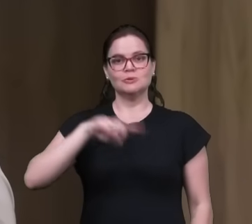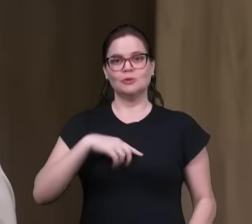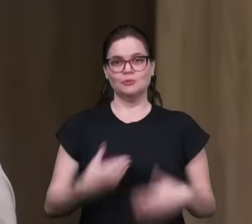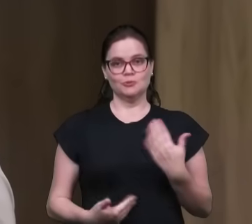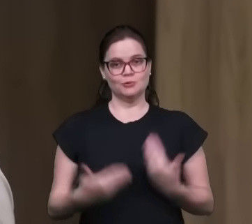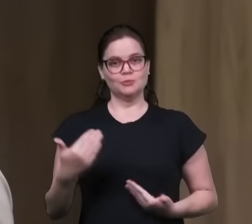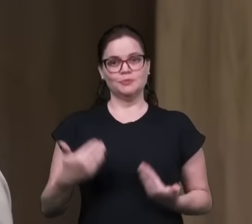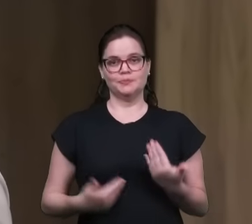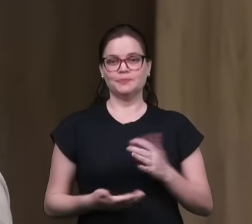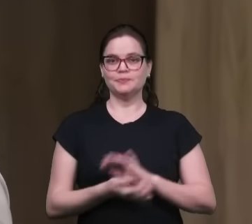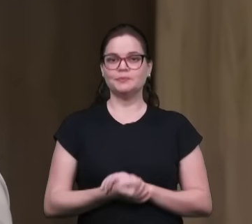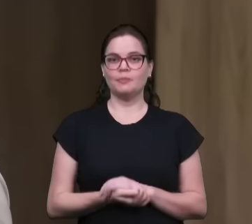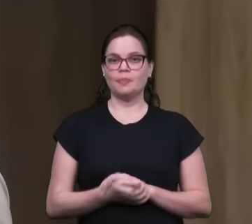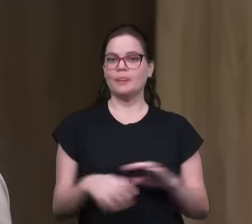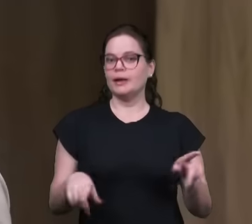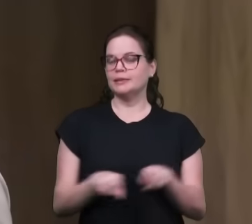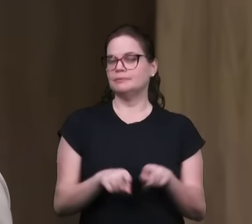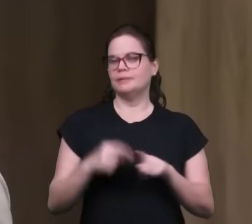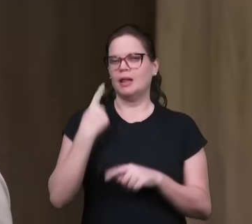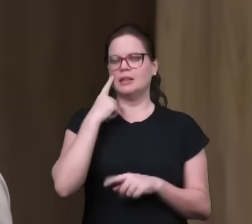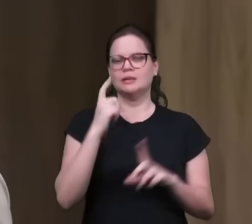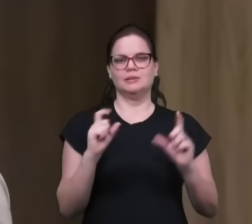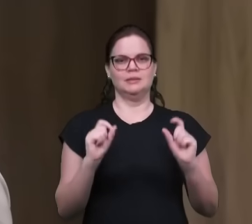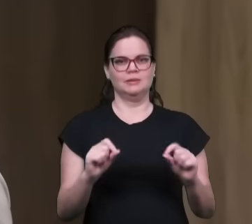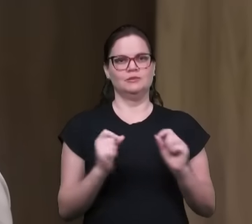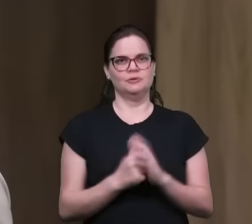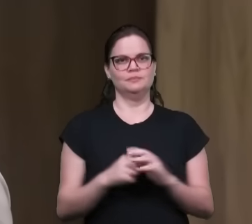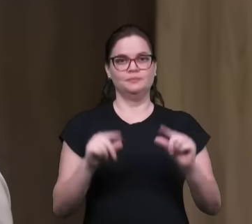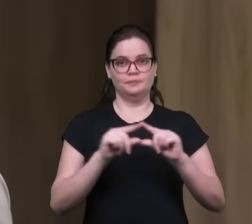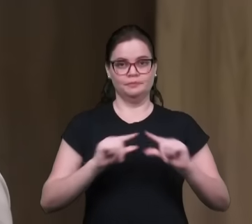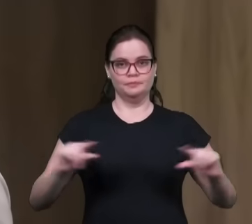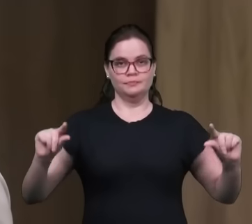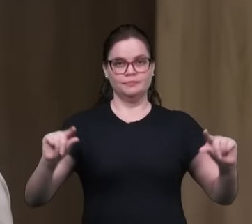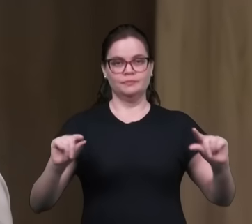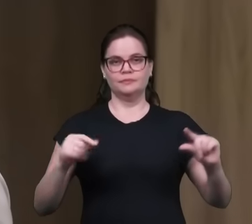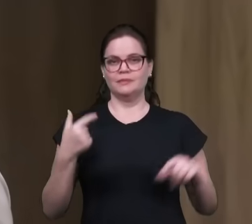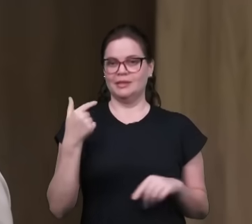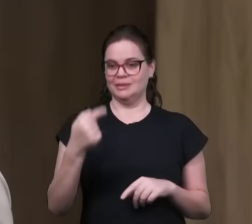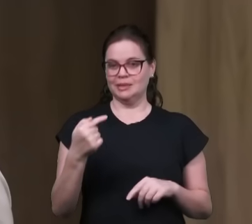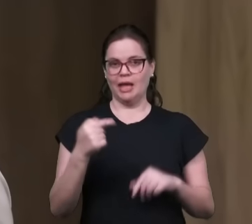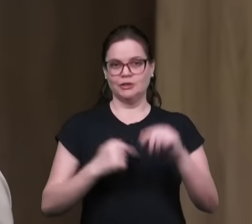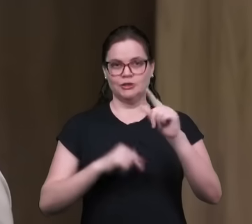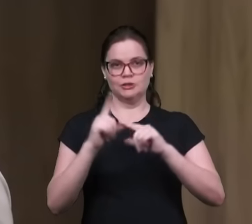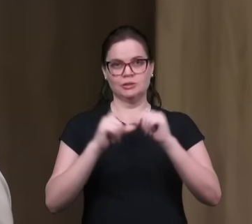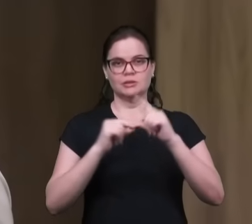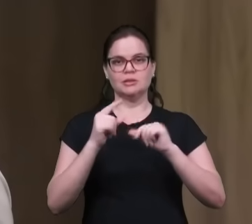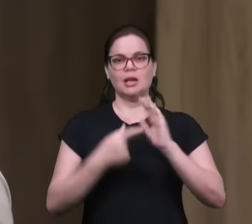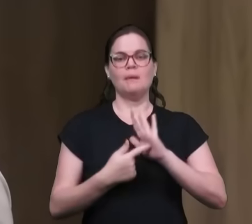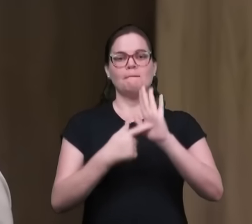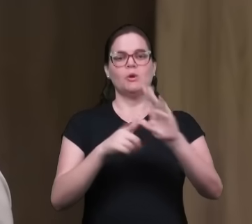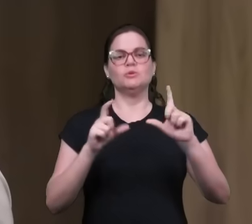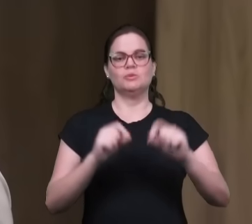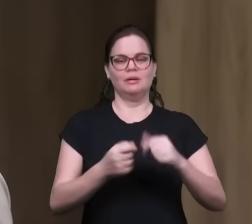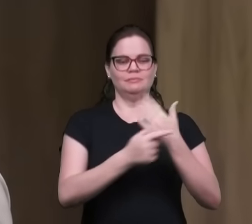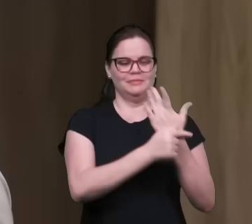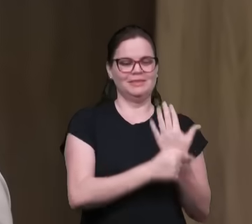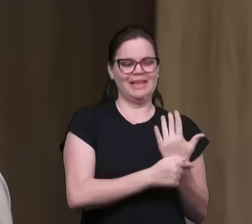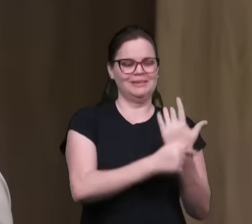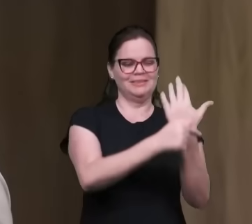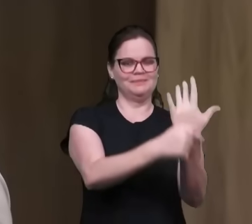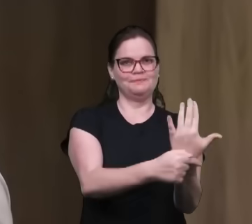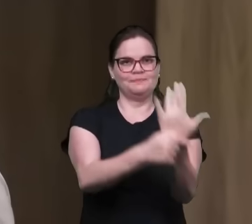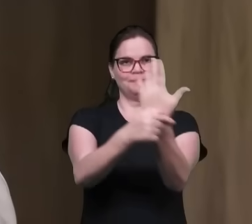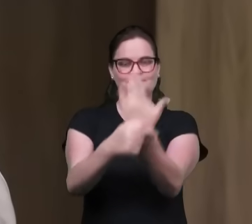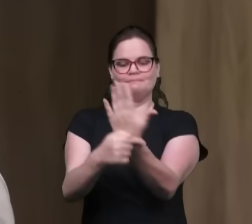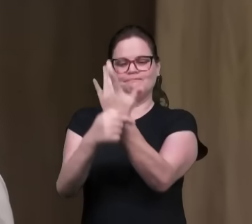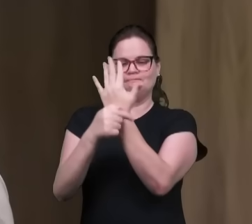E o que é interessante também é que essa expressão de 7 estrelas fala que ele anda no meio dos 7 castiçais. Esse é